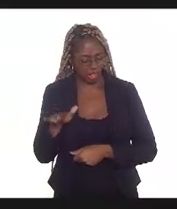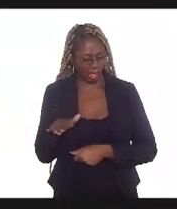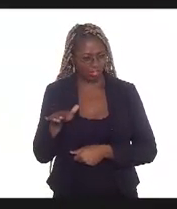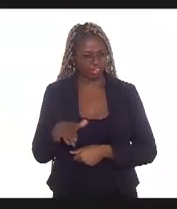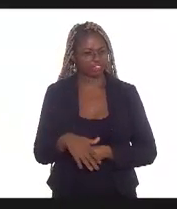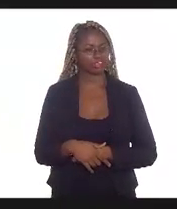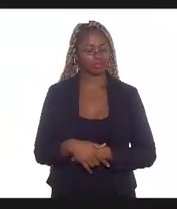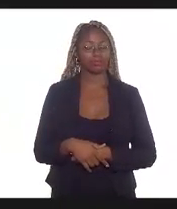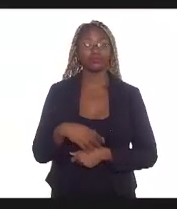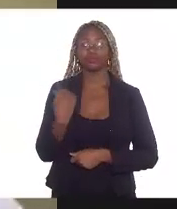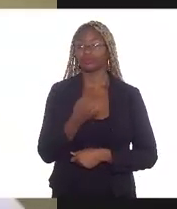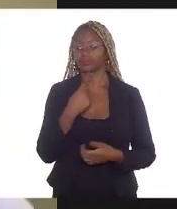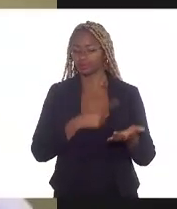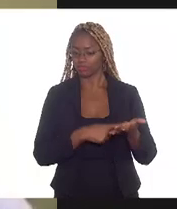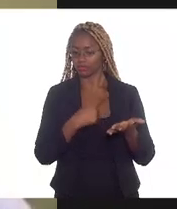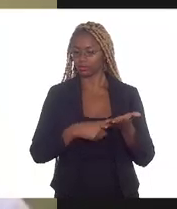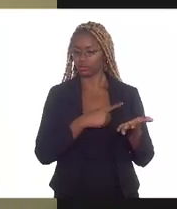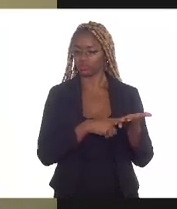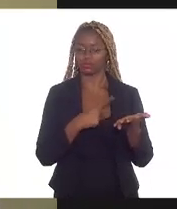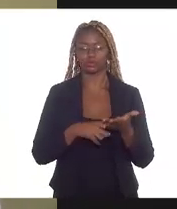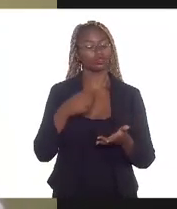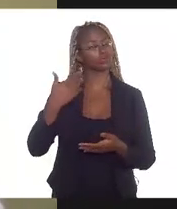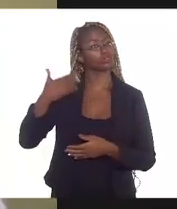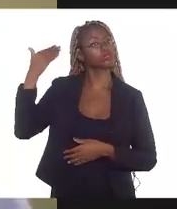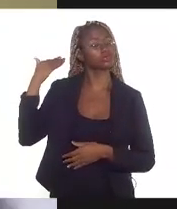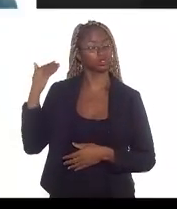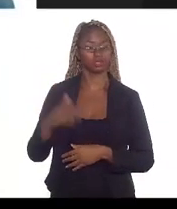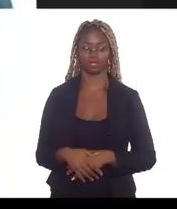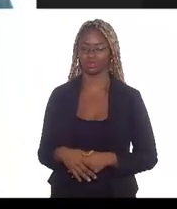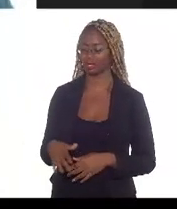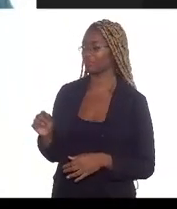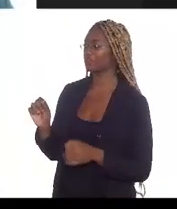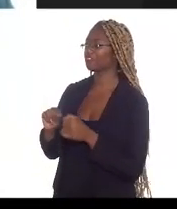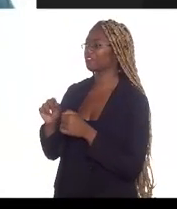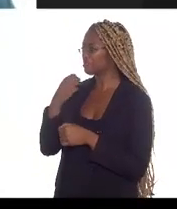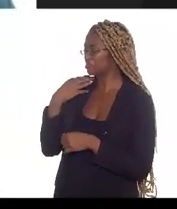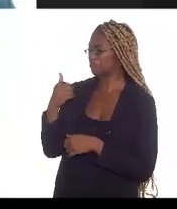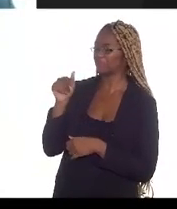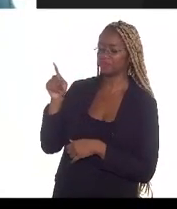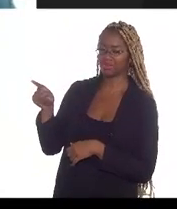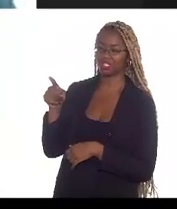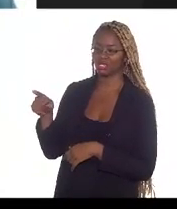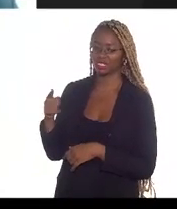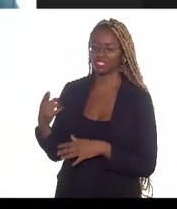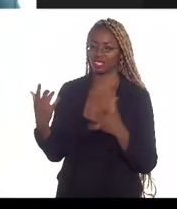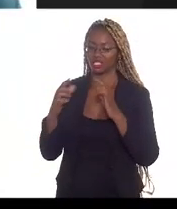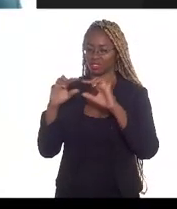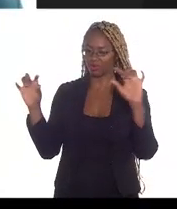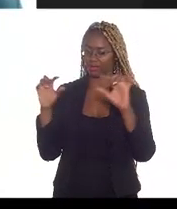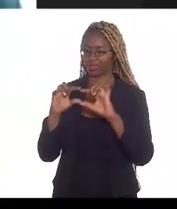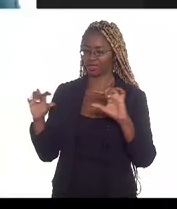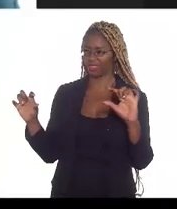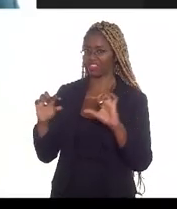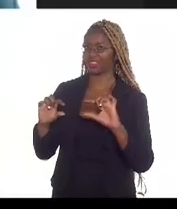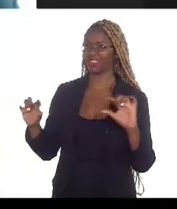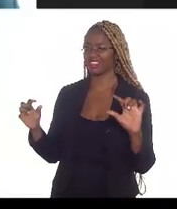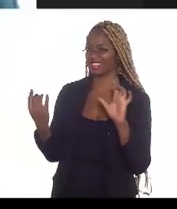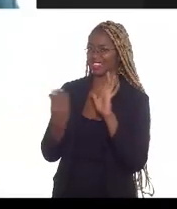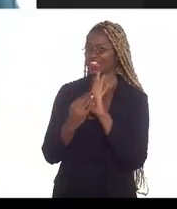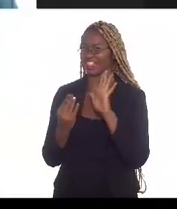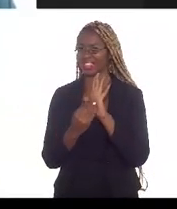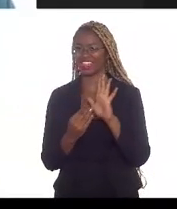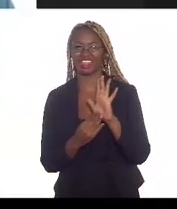Fizemos um acordo na época. Que está fazendo bem o deputado Carlos Mink, são os seus posts, seus reels. Ô, Márcio.